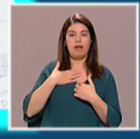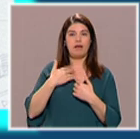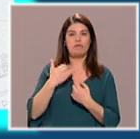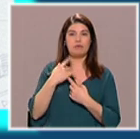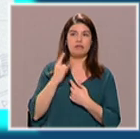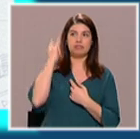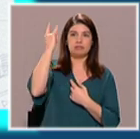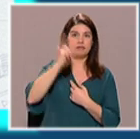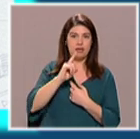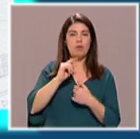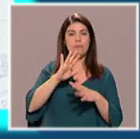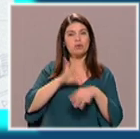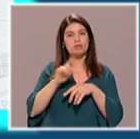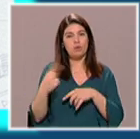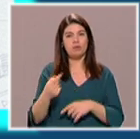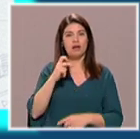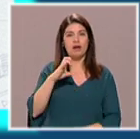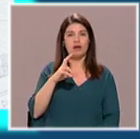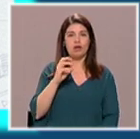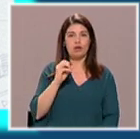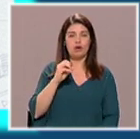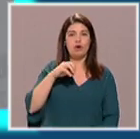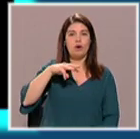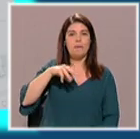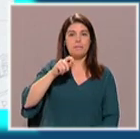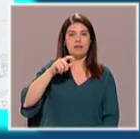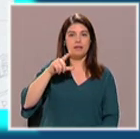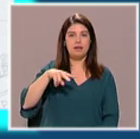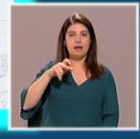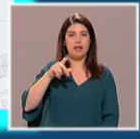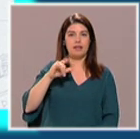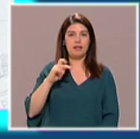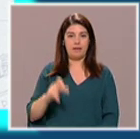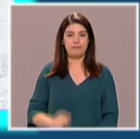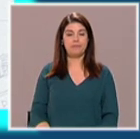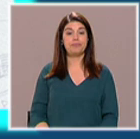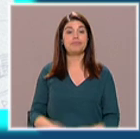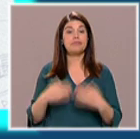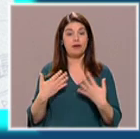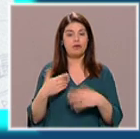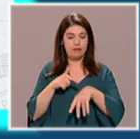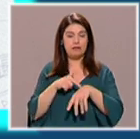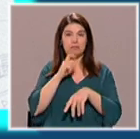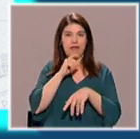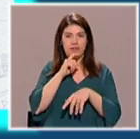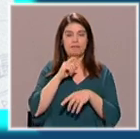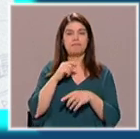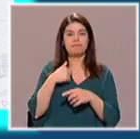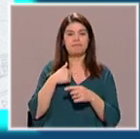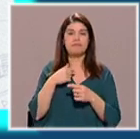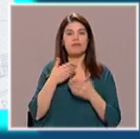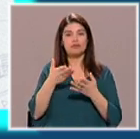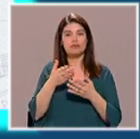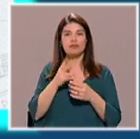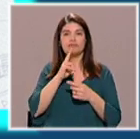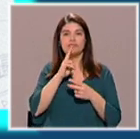de acromegalia. Ainda temos algum tempo. Antes de vos apresentar o desafio, vou resolver algumas